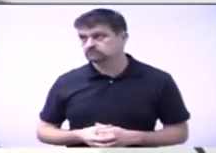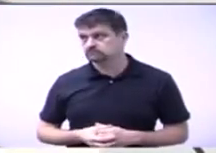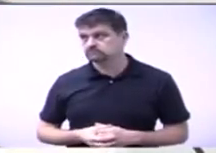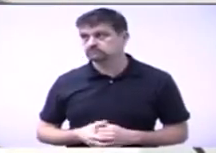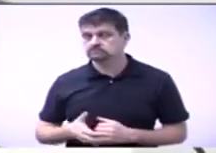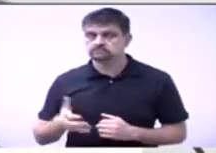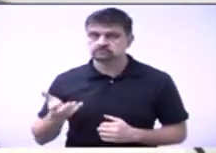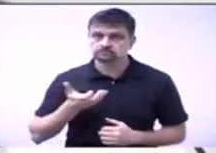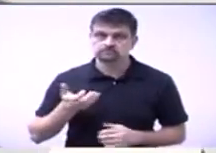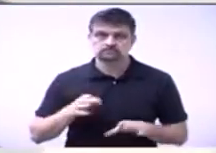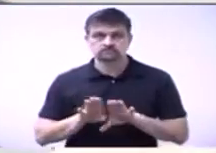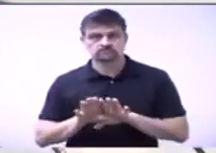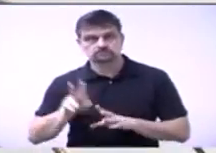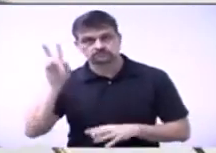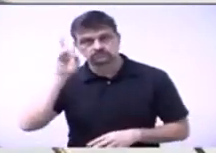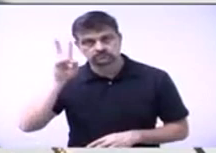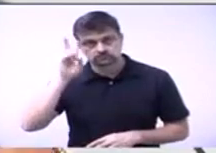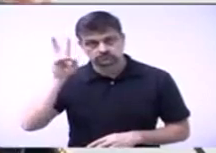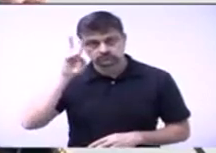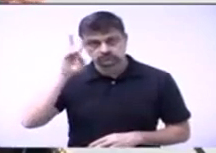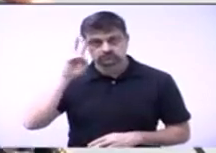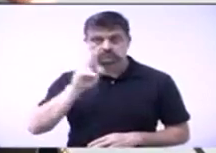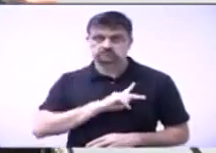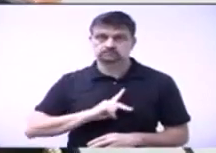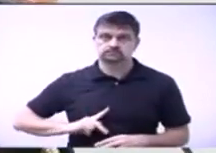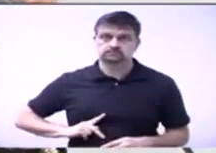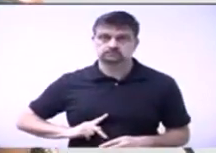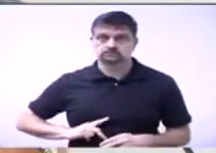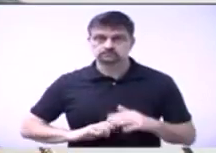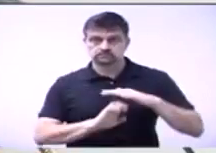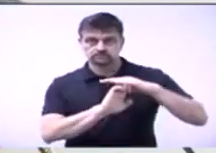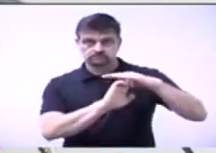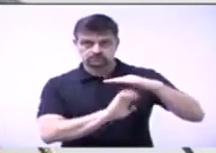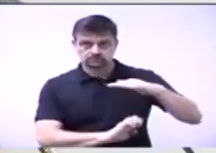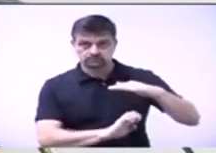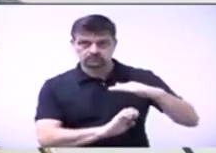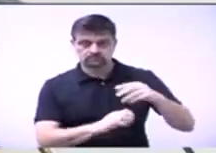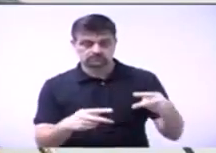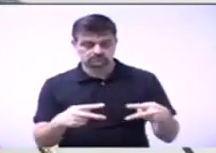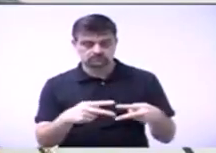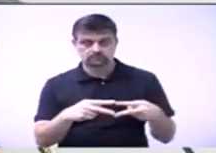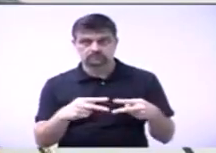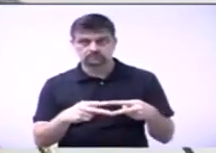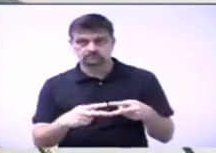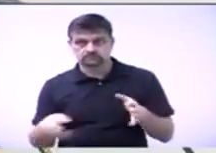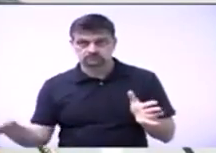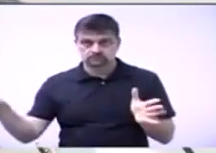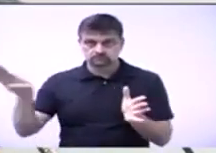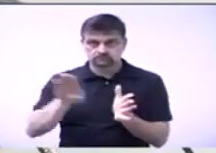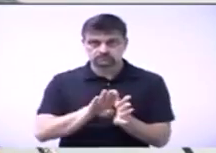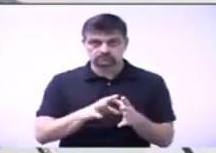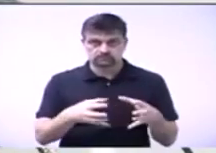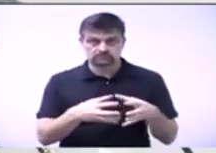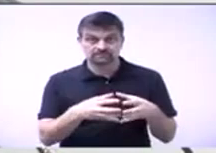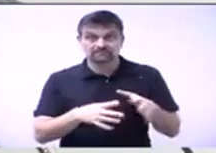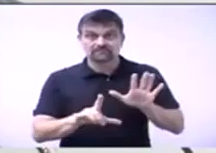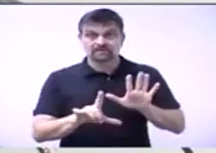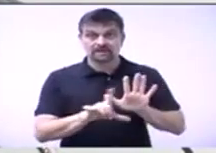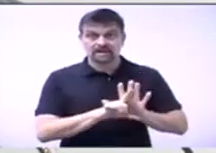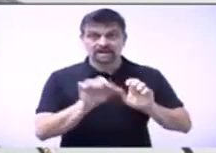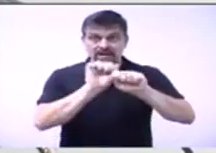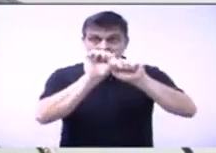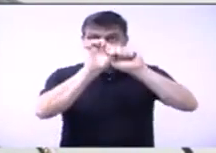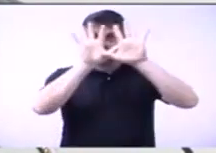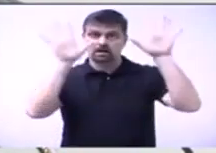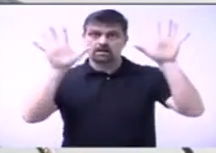Gostaria apenas de ressaltar, senhor presidente, que essas empresas que vêm para a nossa cidade, ela é obrigada, a lei está bem clara. A lei que